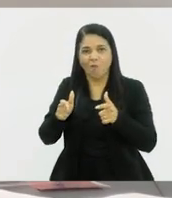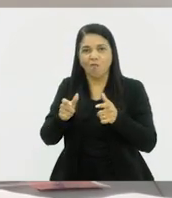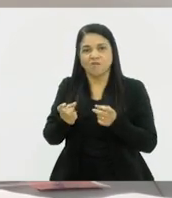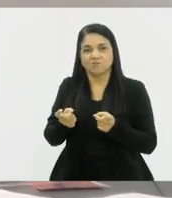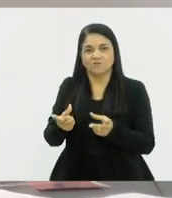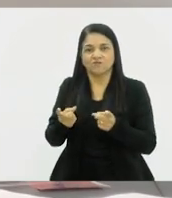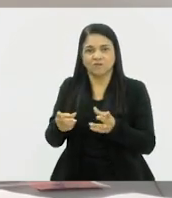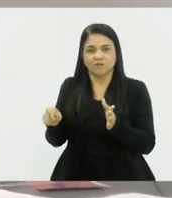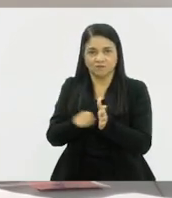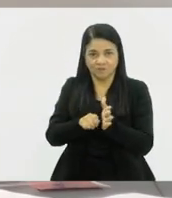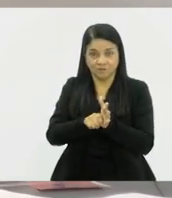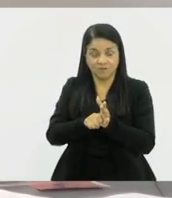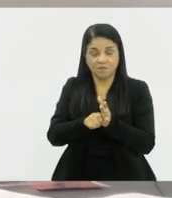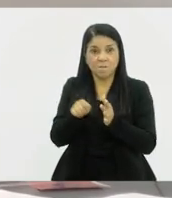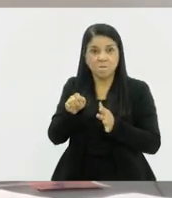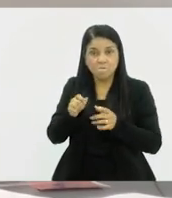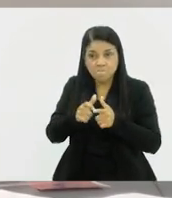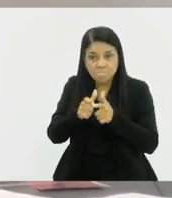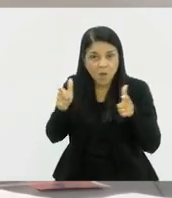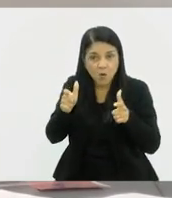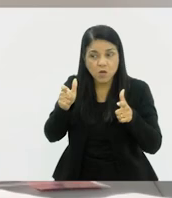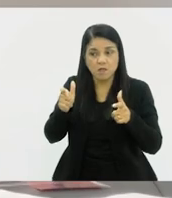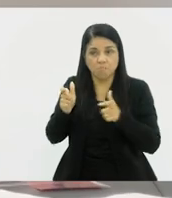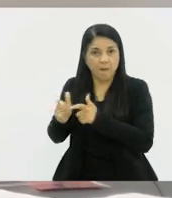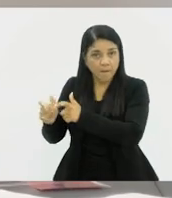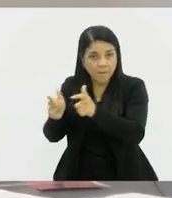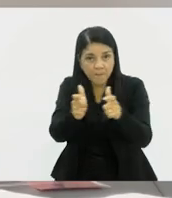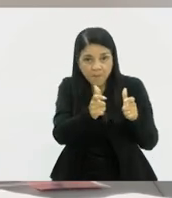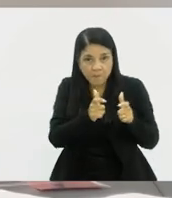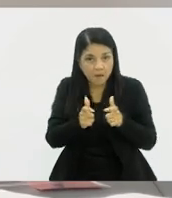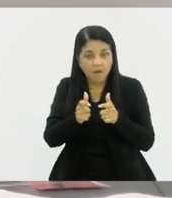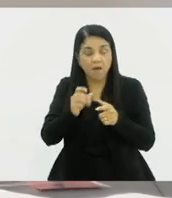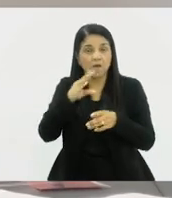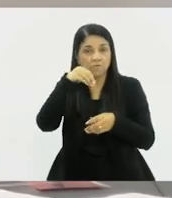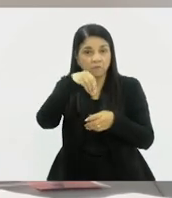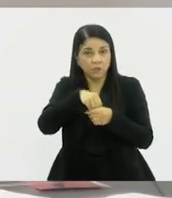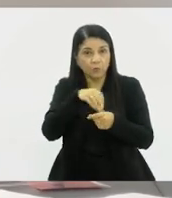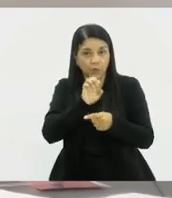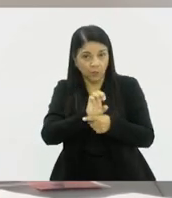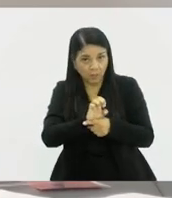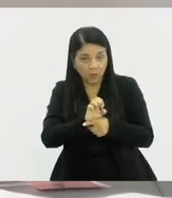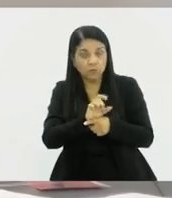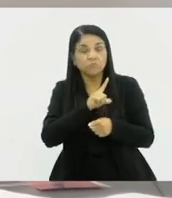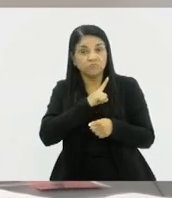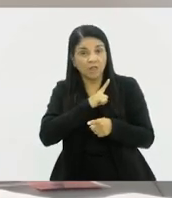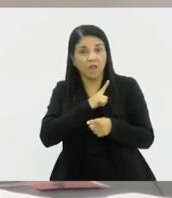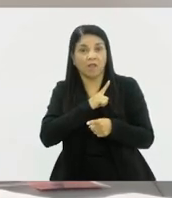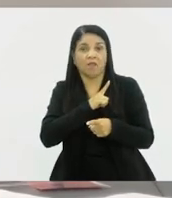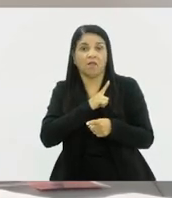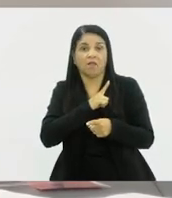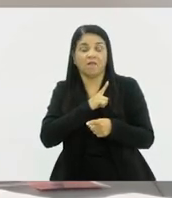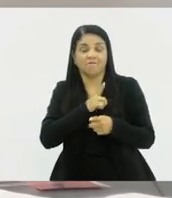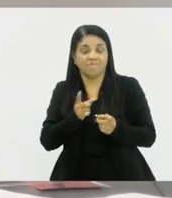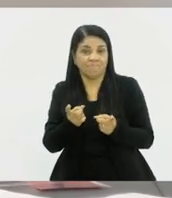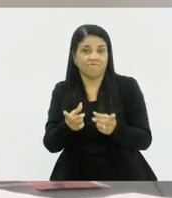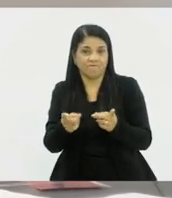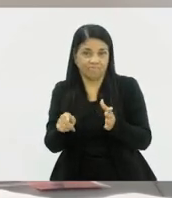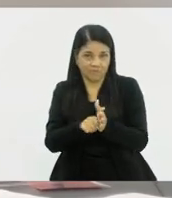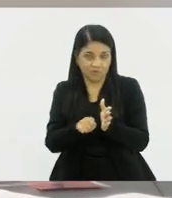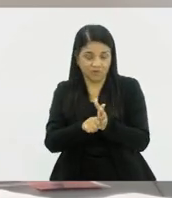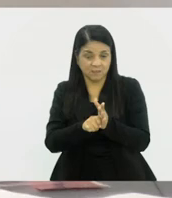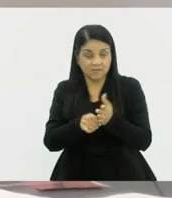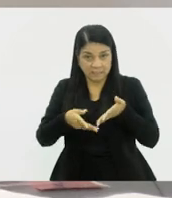Infelizmente são controladas pelo tráfico pela ministra quer dizer quem nasce nessas áreas já é um suspeito